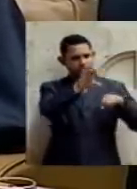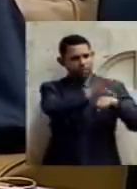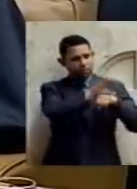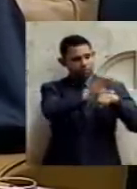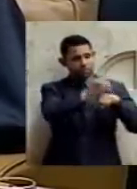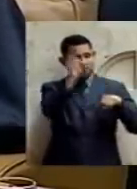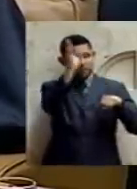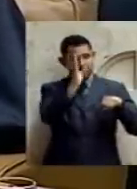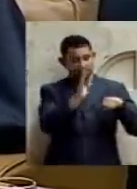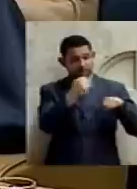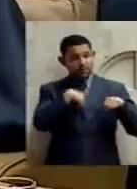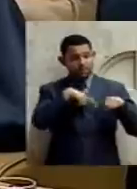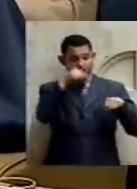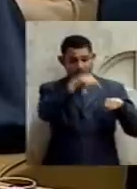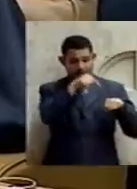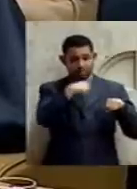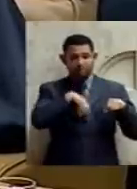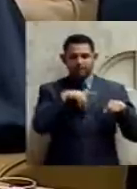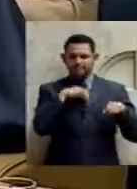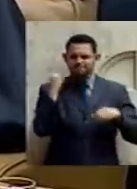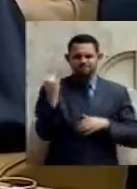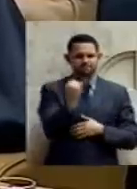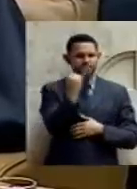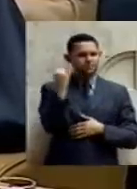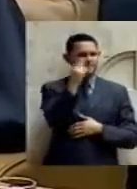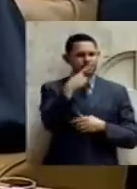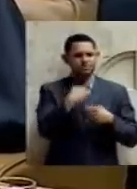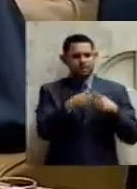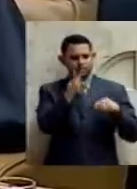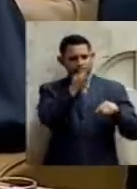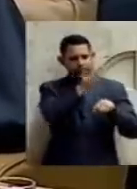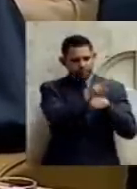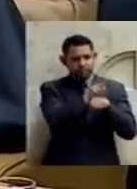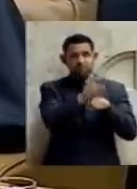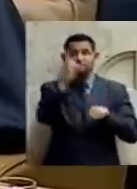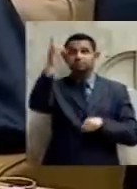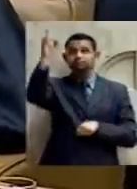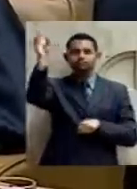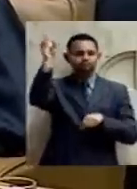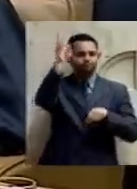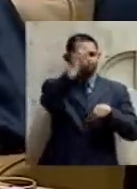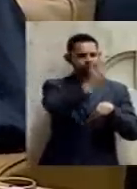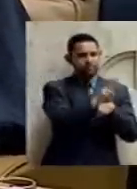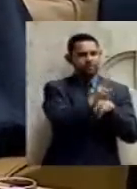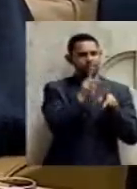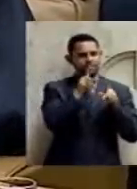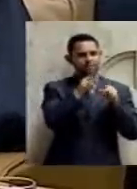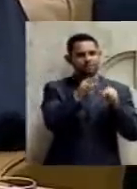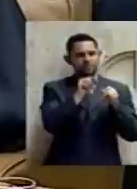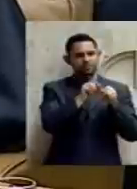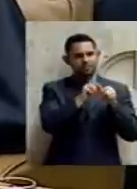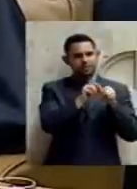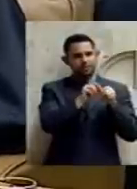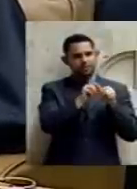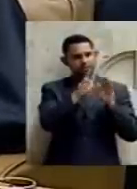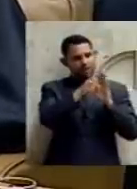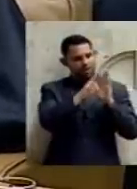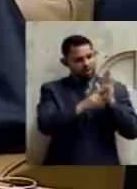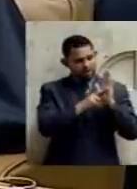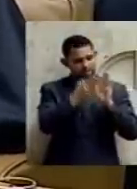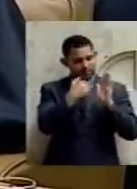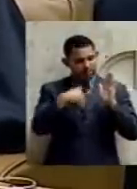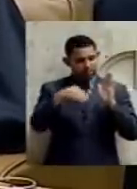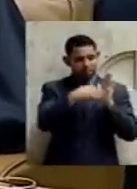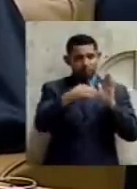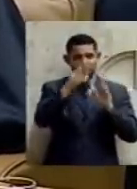Federal. Sagrada, posto enunciar sob a proteção de Deus, como ideário da nação, a criação de um